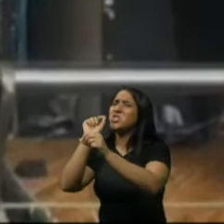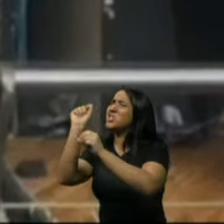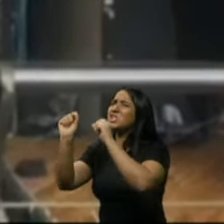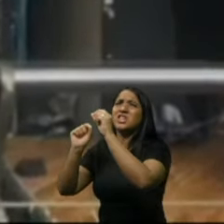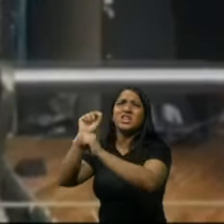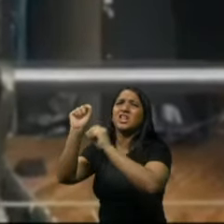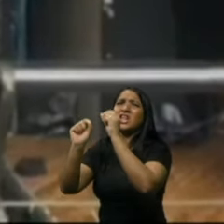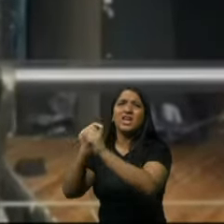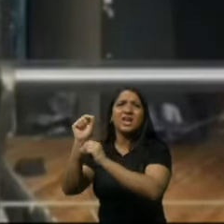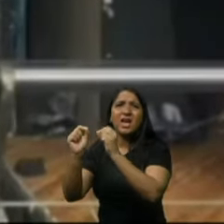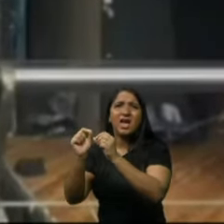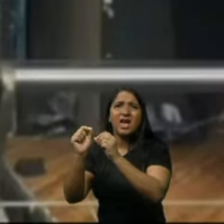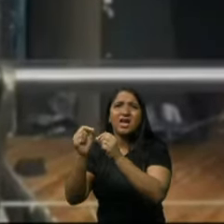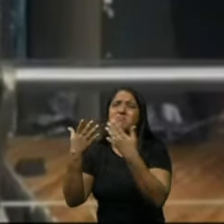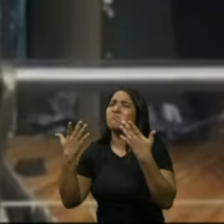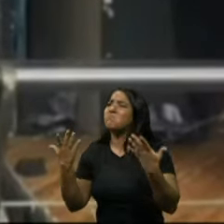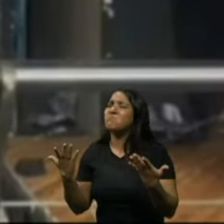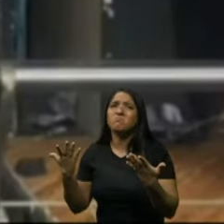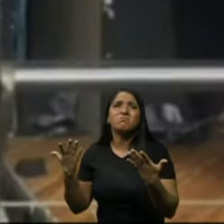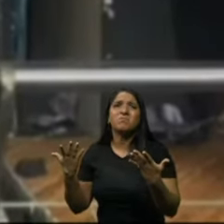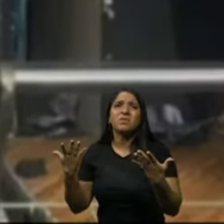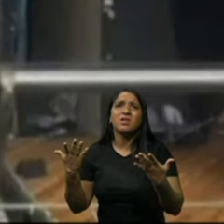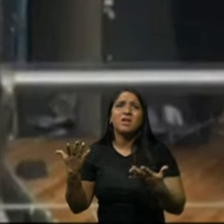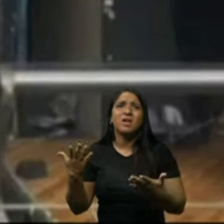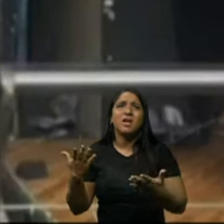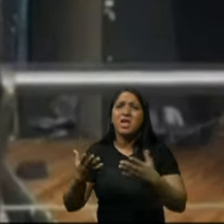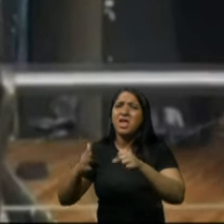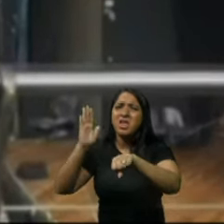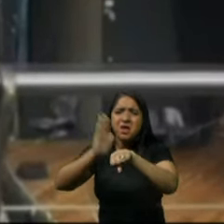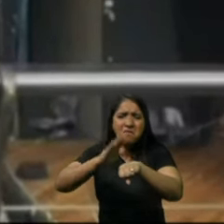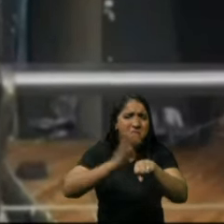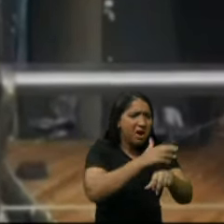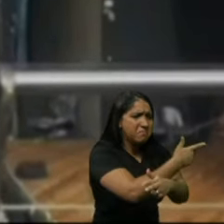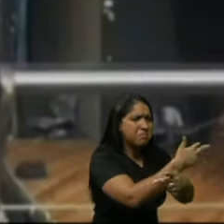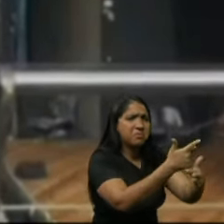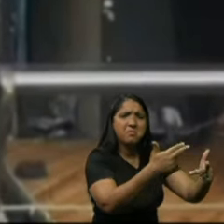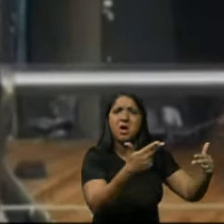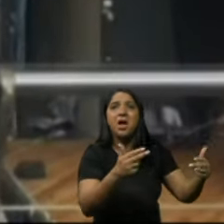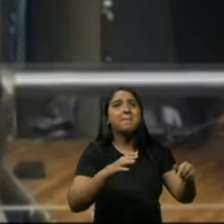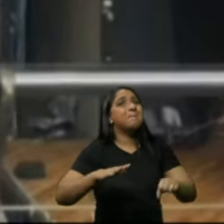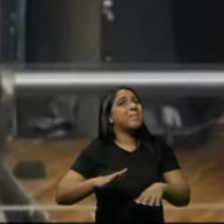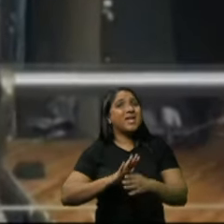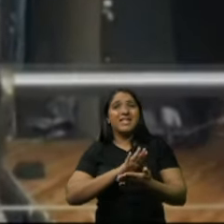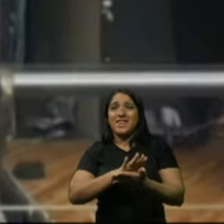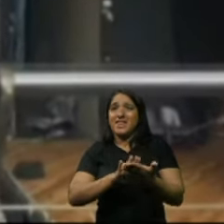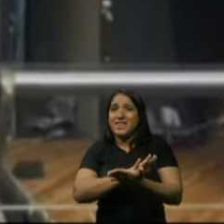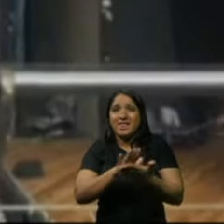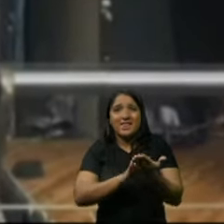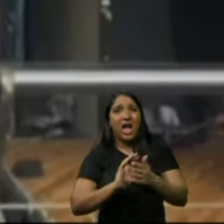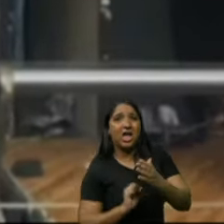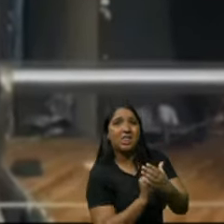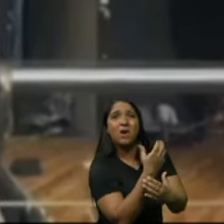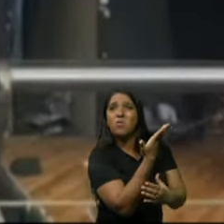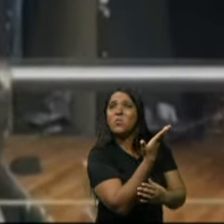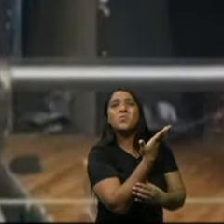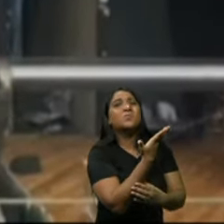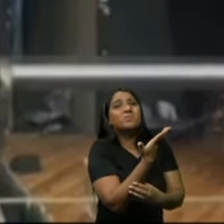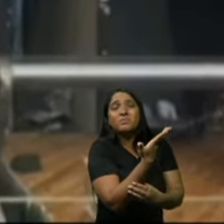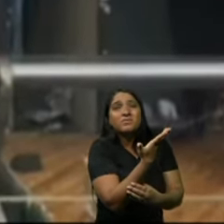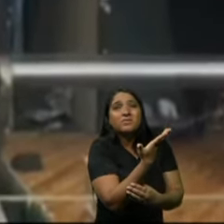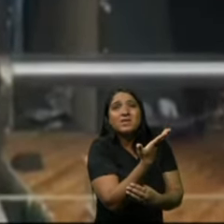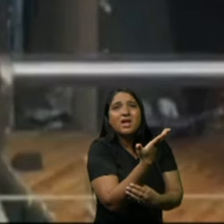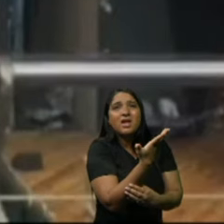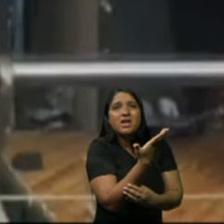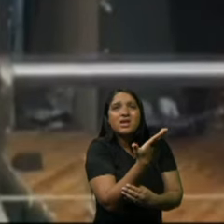pessoas de sebs uma mídia triste leste onde estão verificada conta ainda os macs Sofia andava